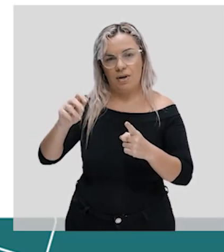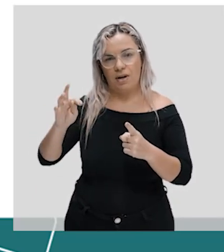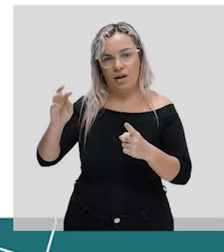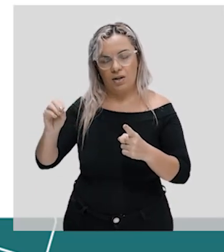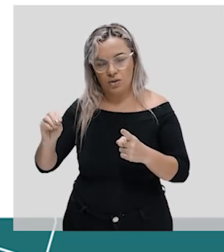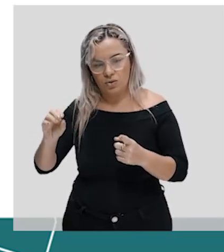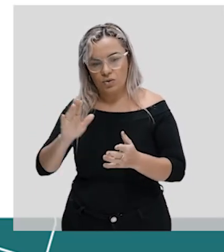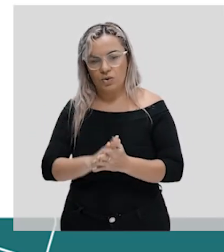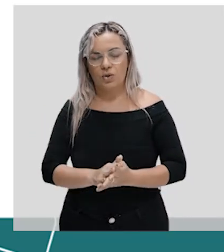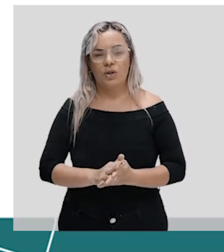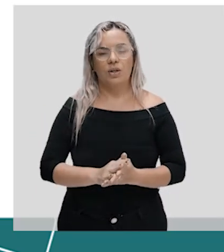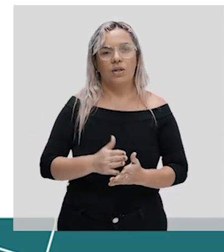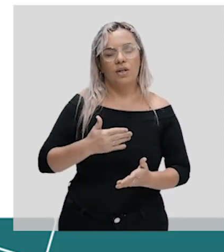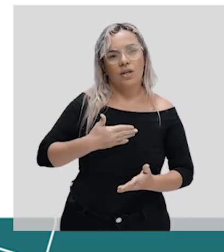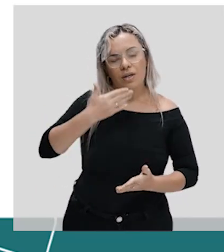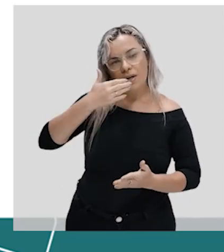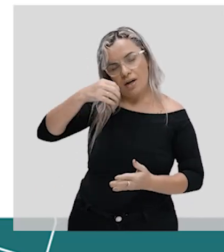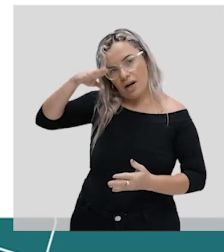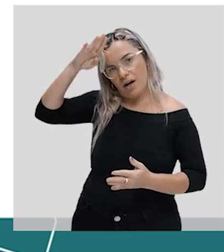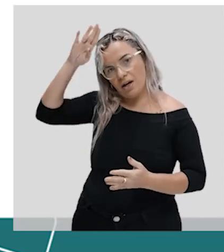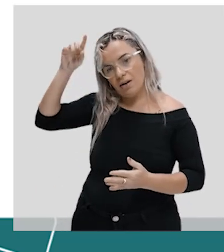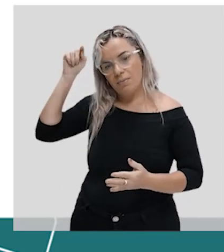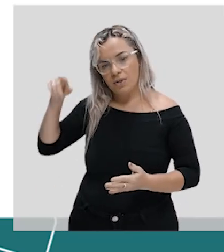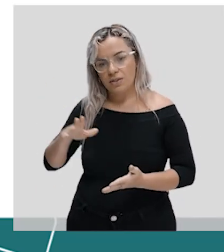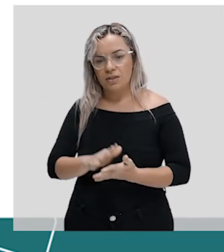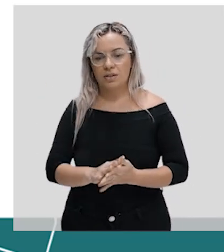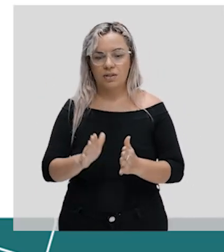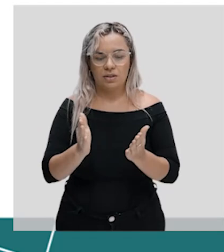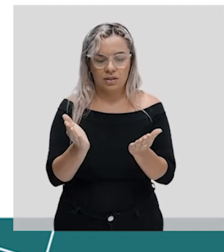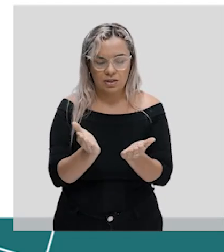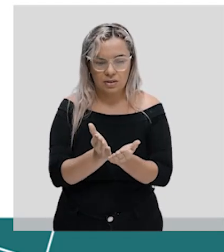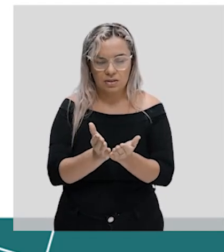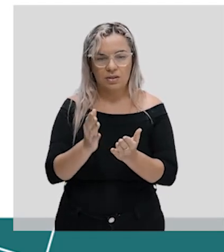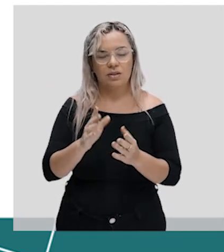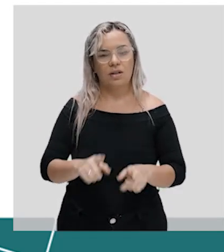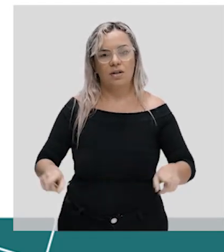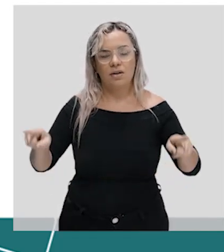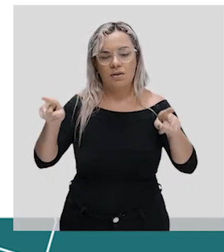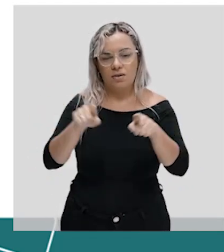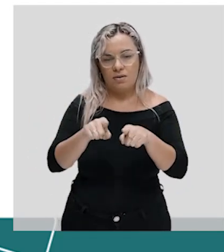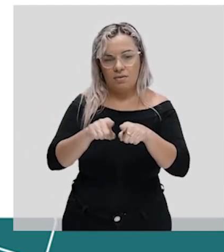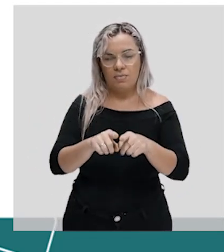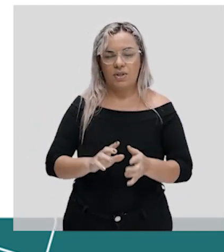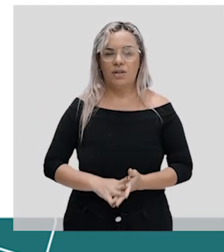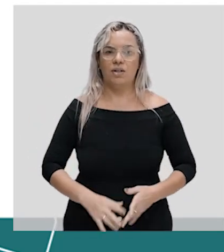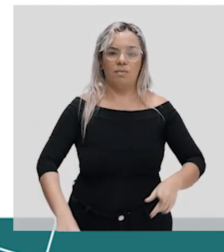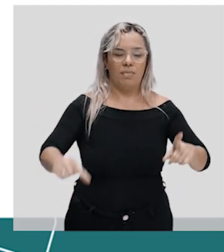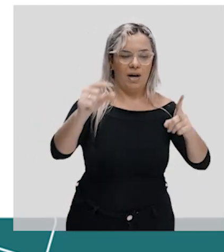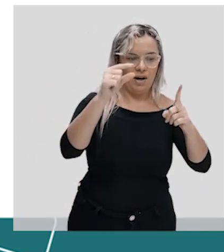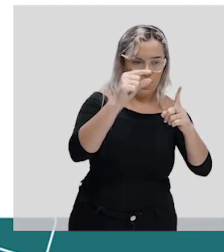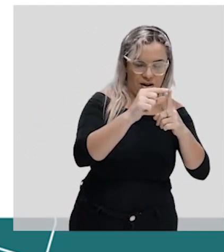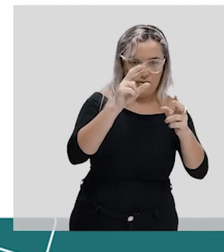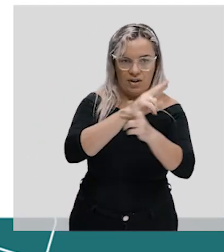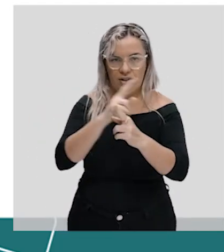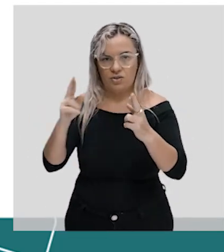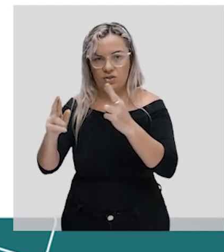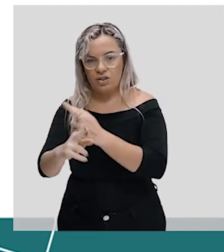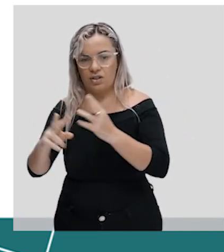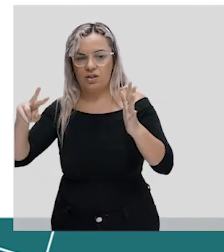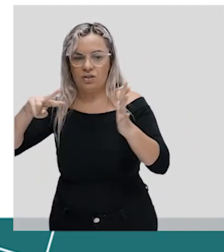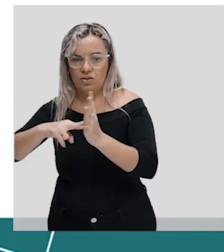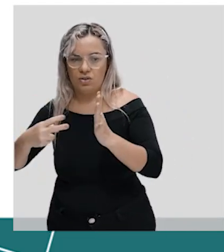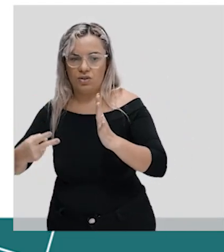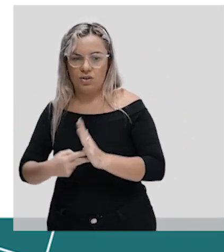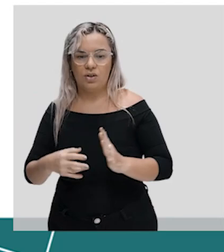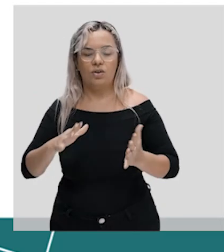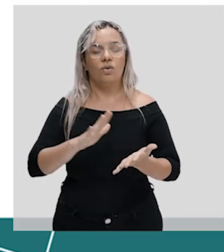Significante, significado. Tudo isso nós estudamos na sintaxe, tá? Quando você estuda a sintaxe, você estuda as